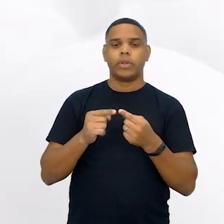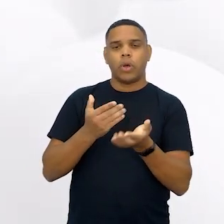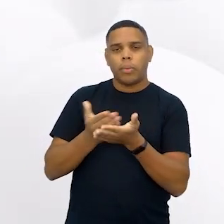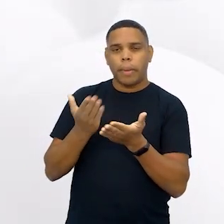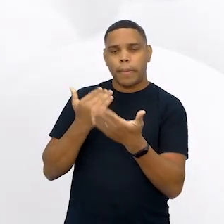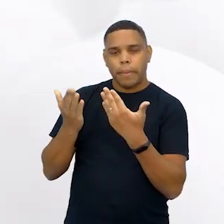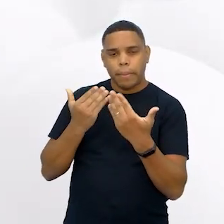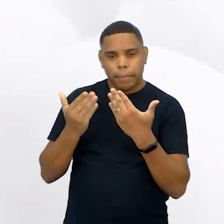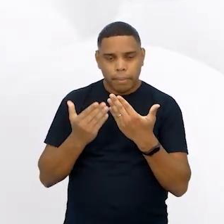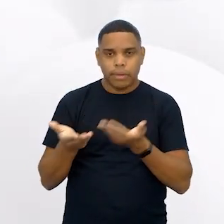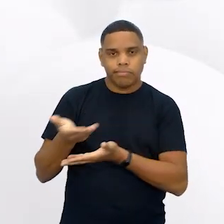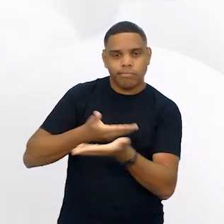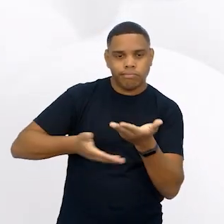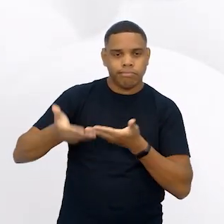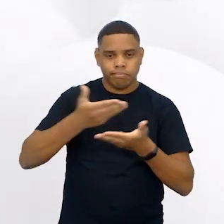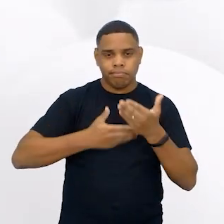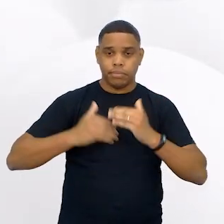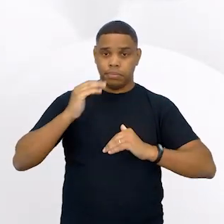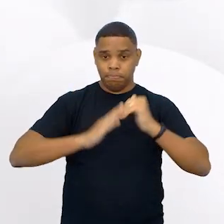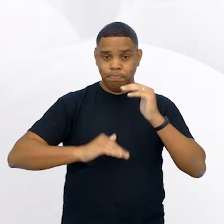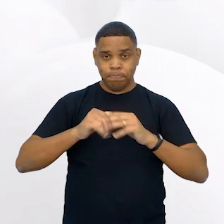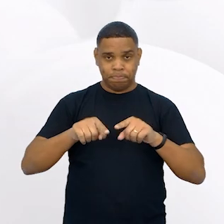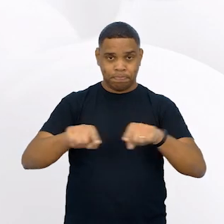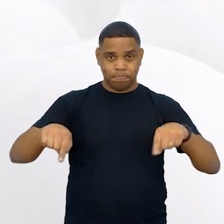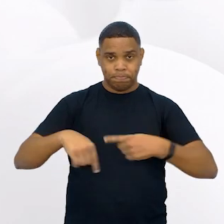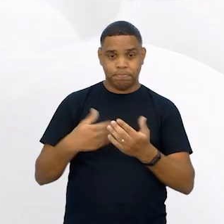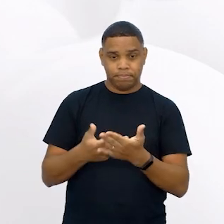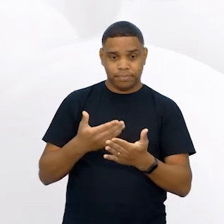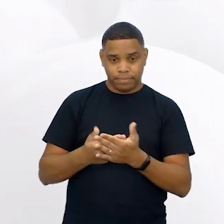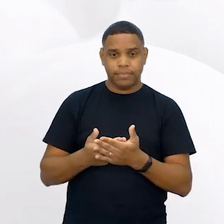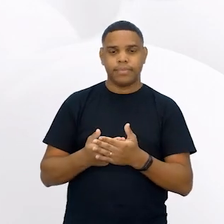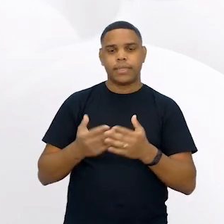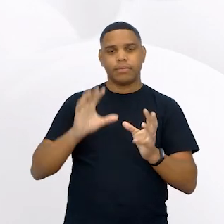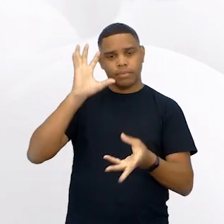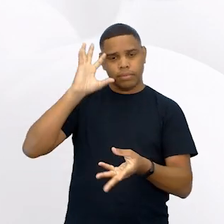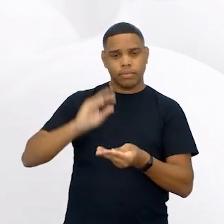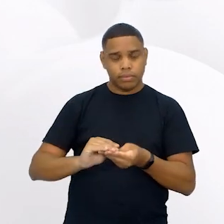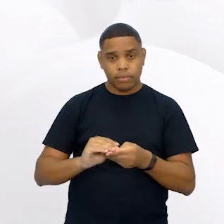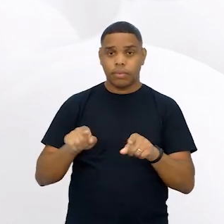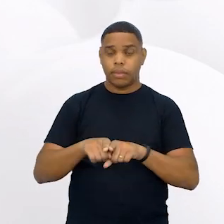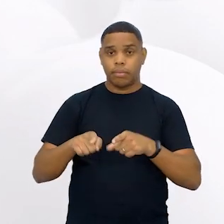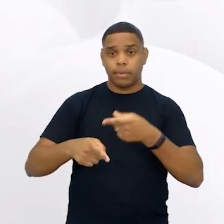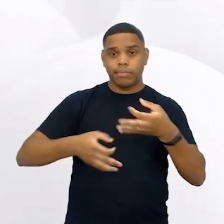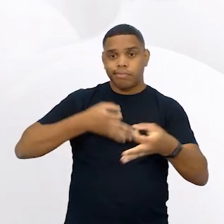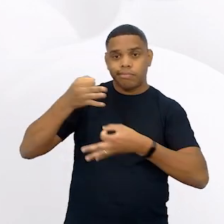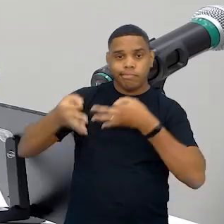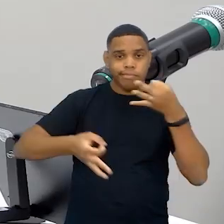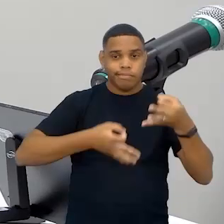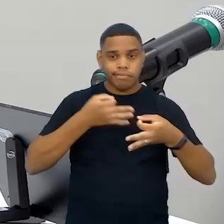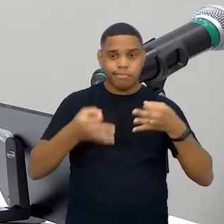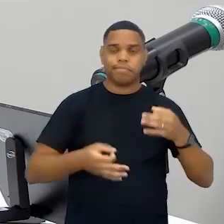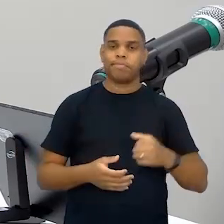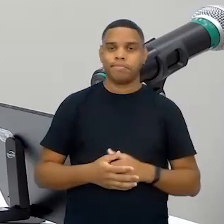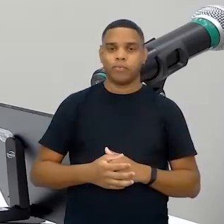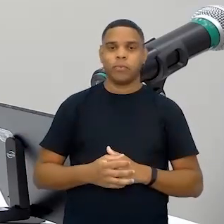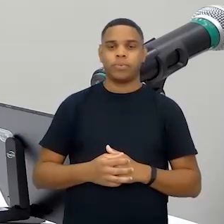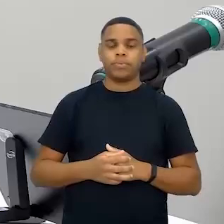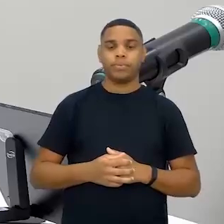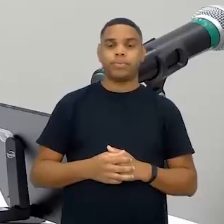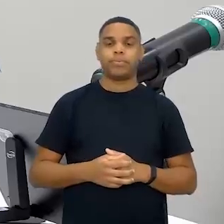de conversa, interação, prática em sala de aula, para concluir e sugestões.